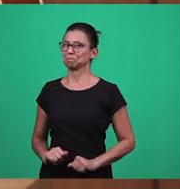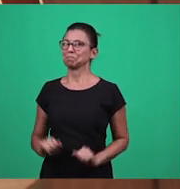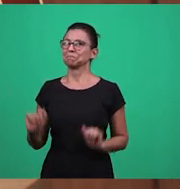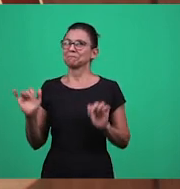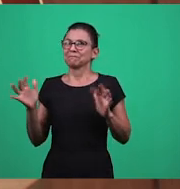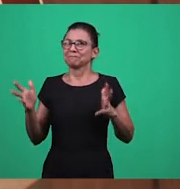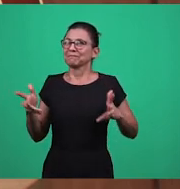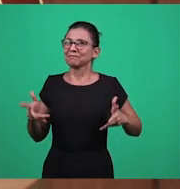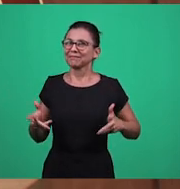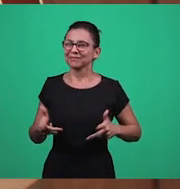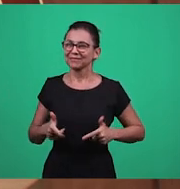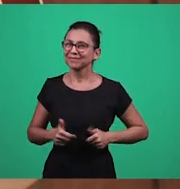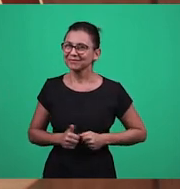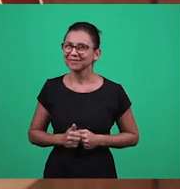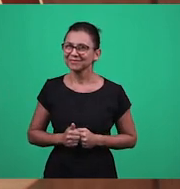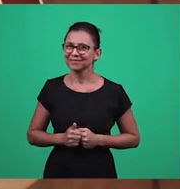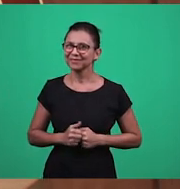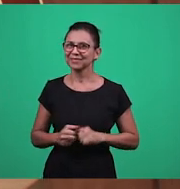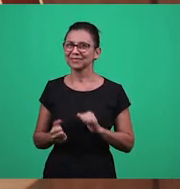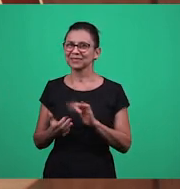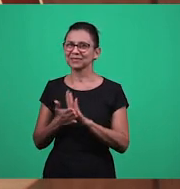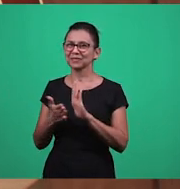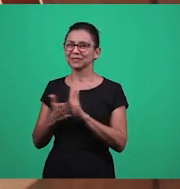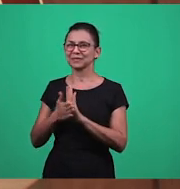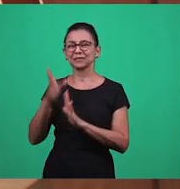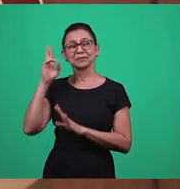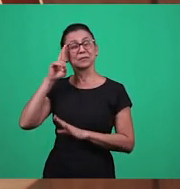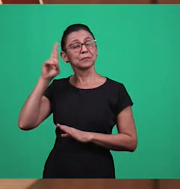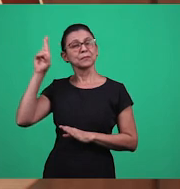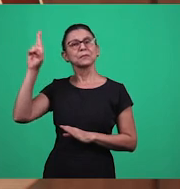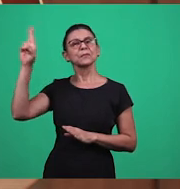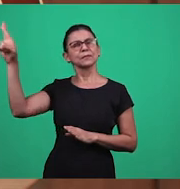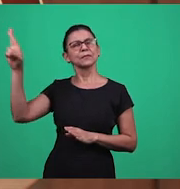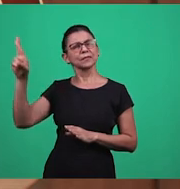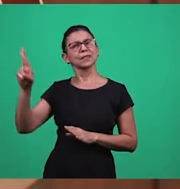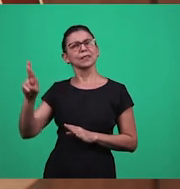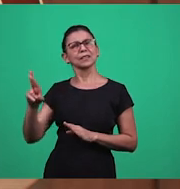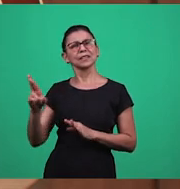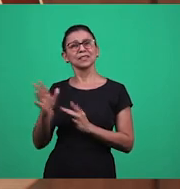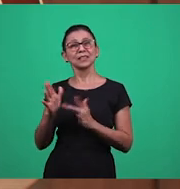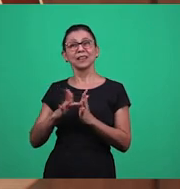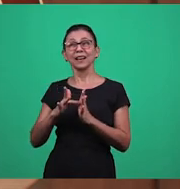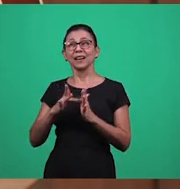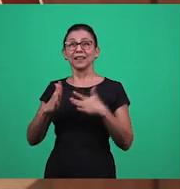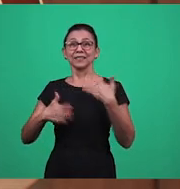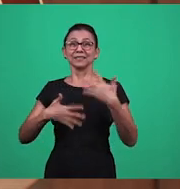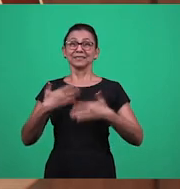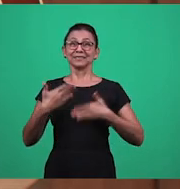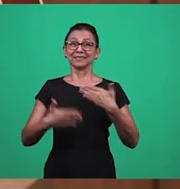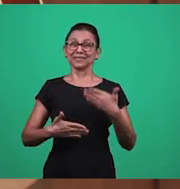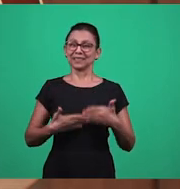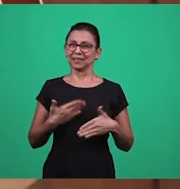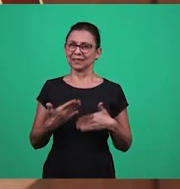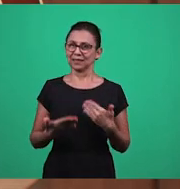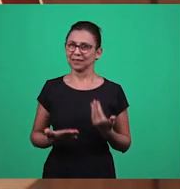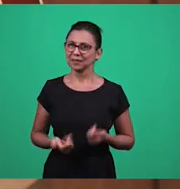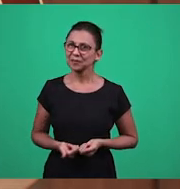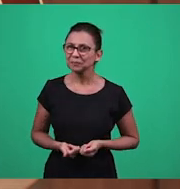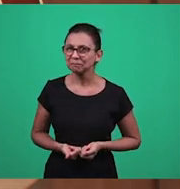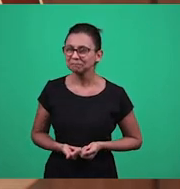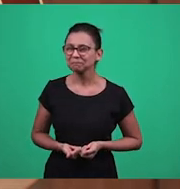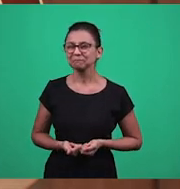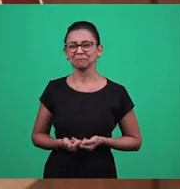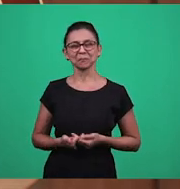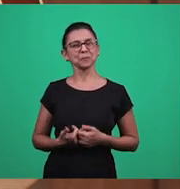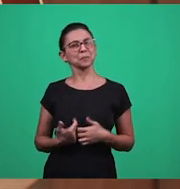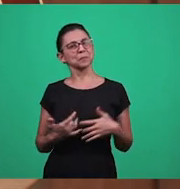eternidade. Que maravilha é louvar o Senhor. Muito Jesus se alegra.